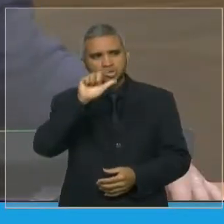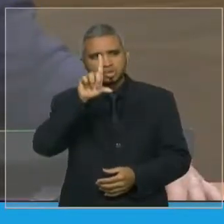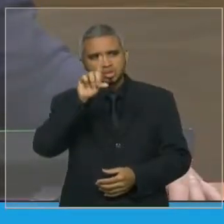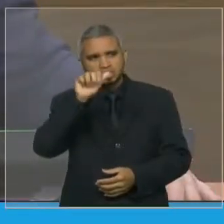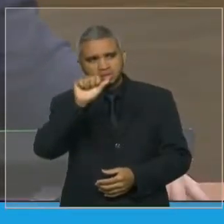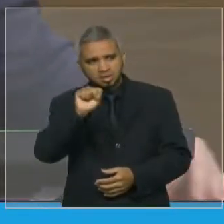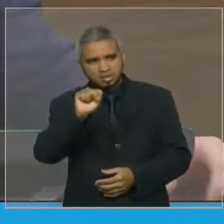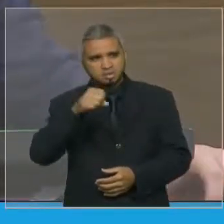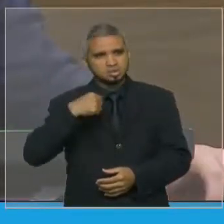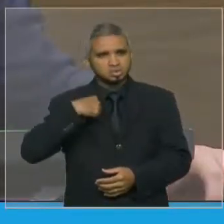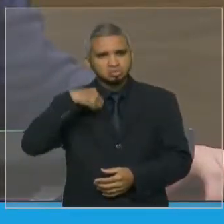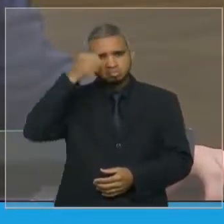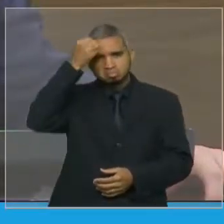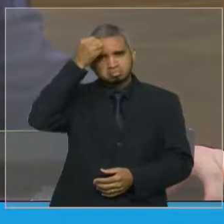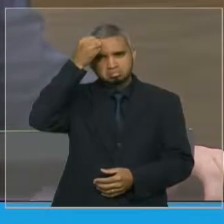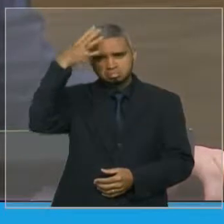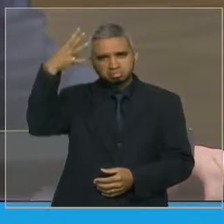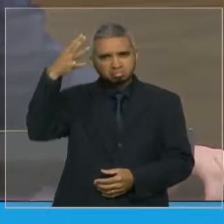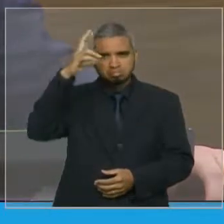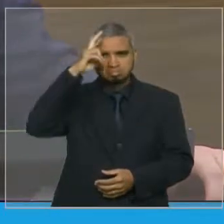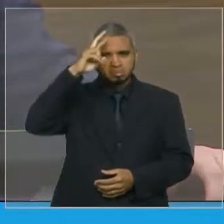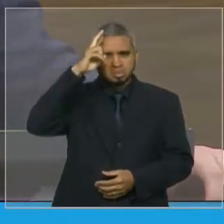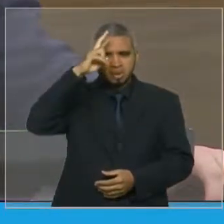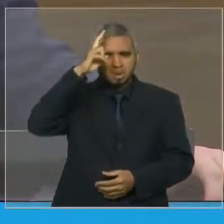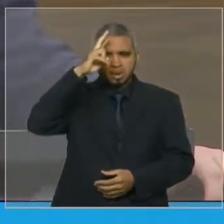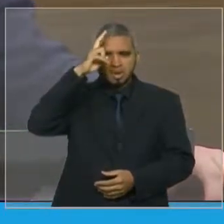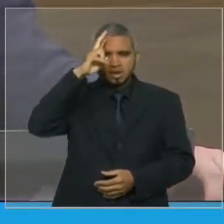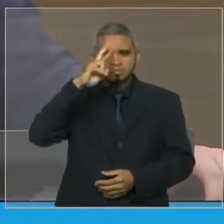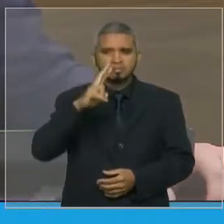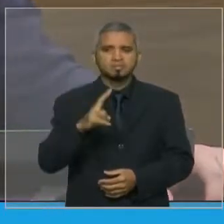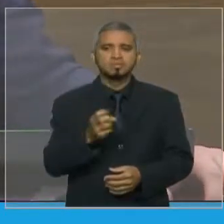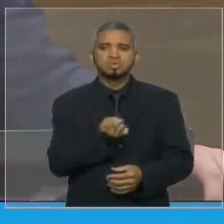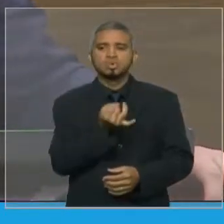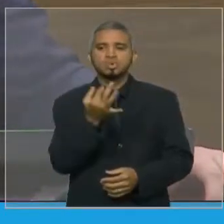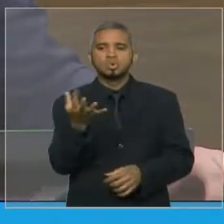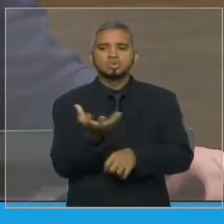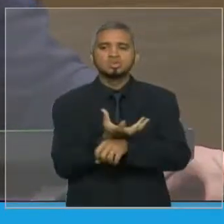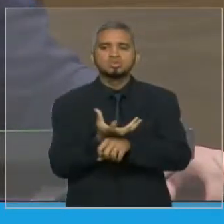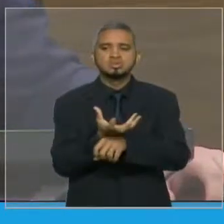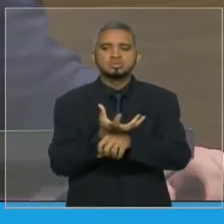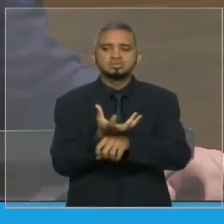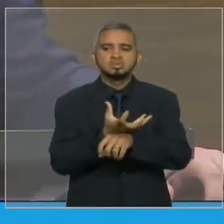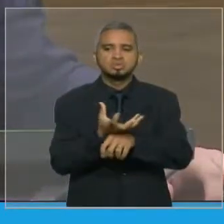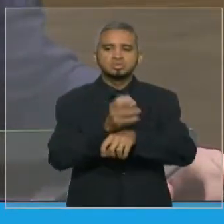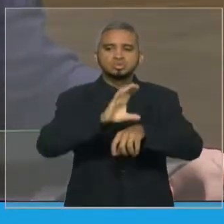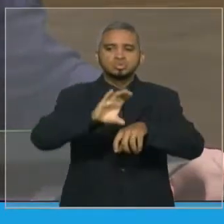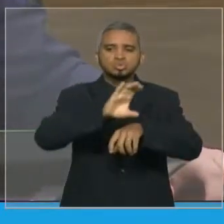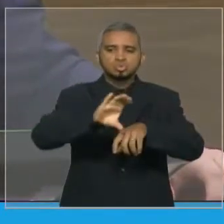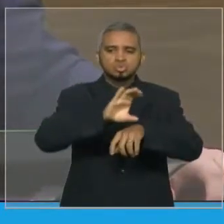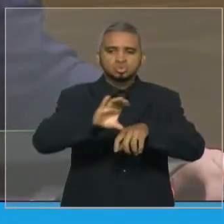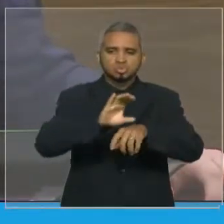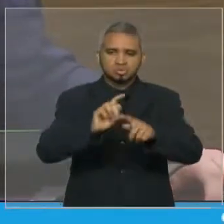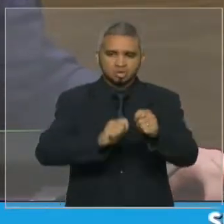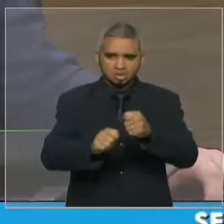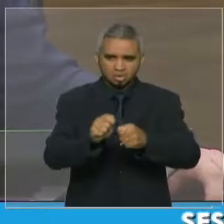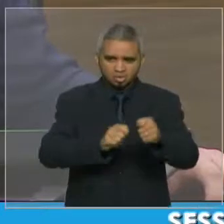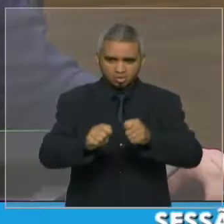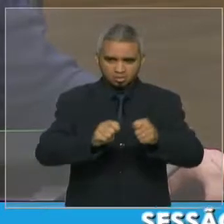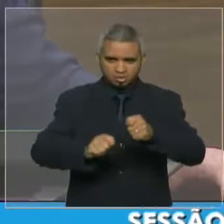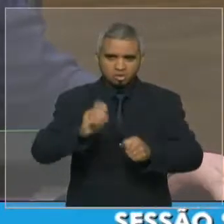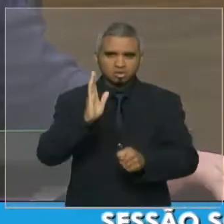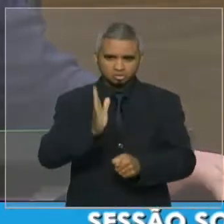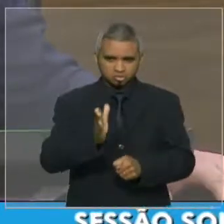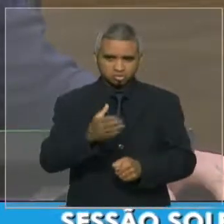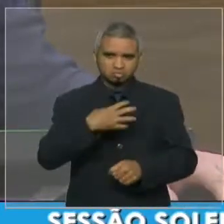não, já não estão tão frescas na minha memória todas as disciplinas do curso de economia que tive o prazer de fazer. Mas lembro